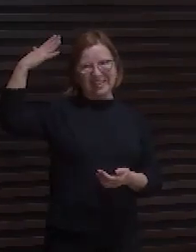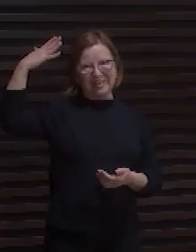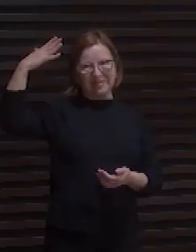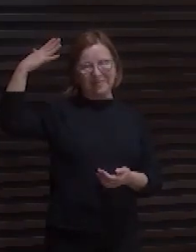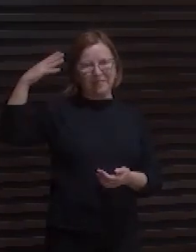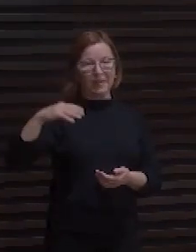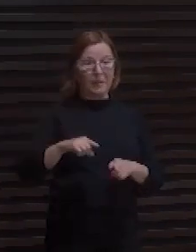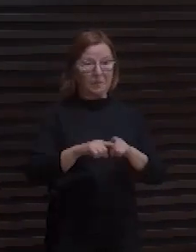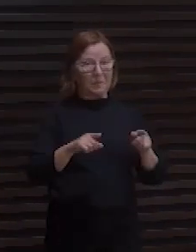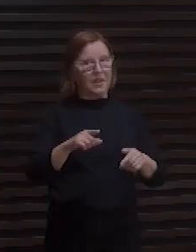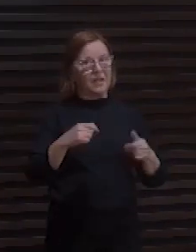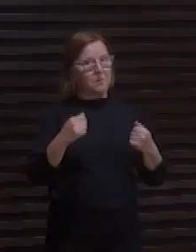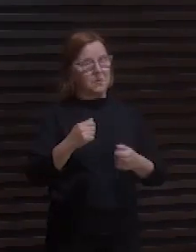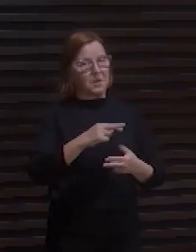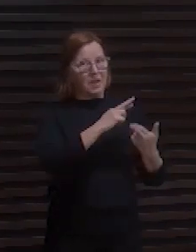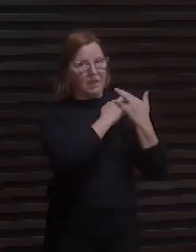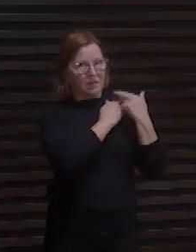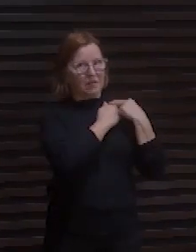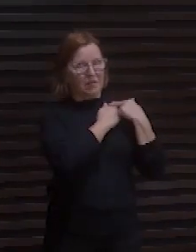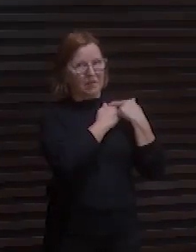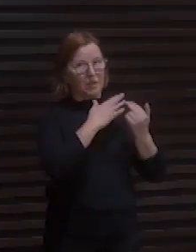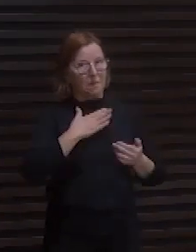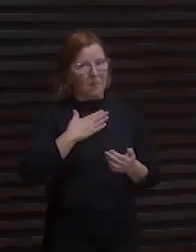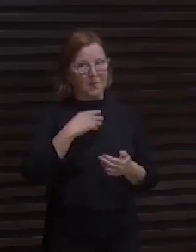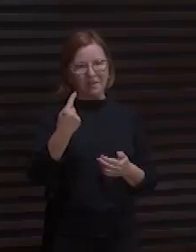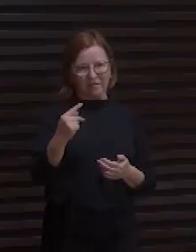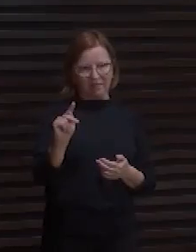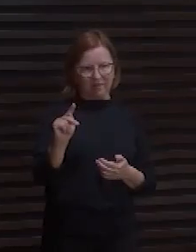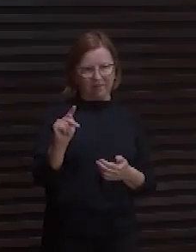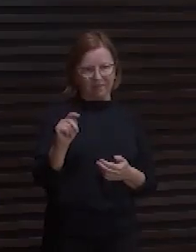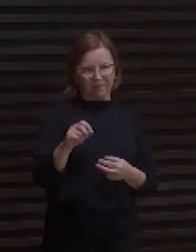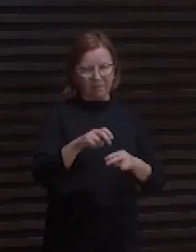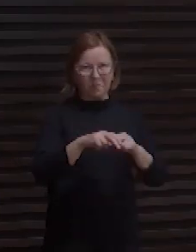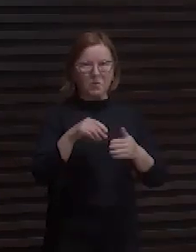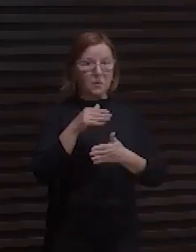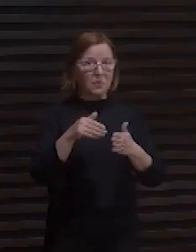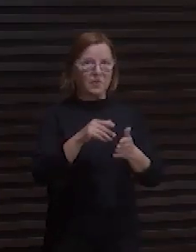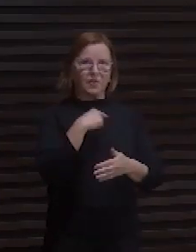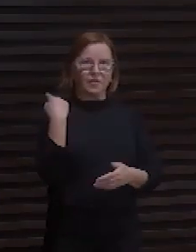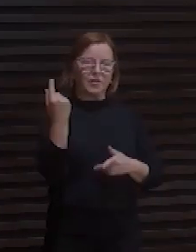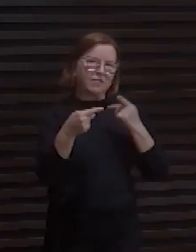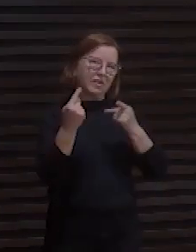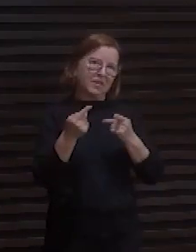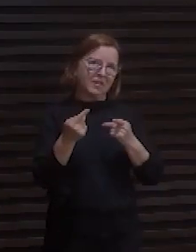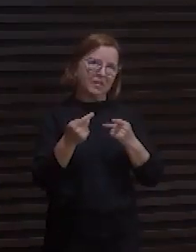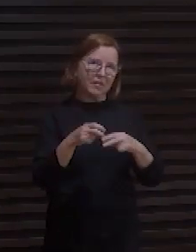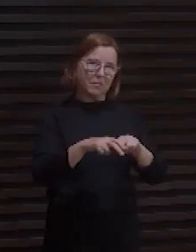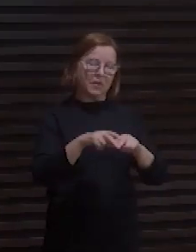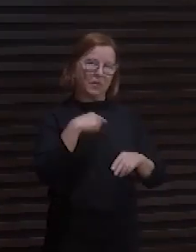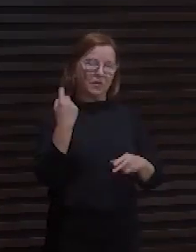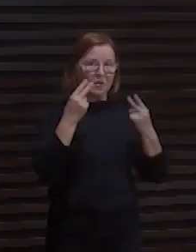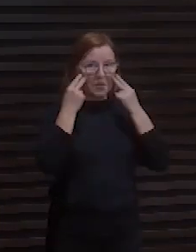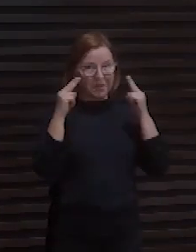Só que há uma responsabilidade minha e sua, por aquilo que nós falamos, pelo nosso testemunho